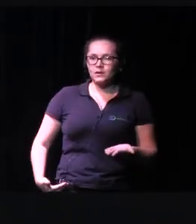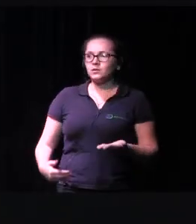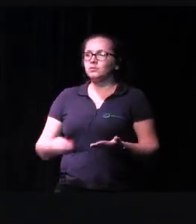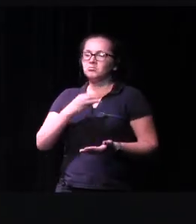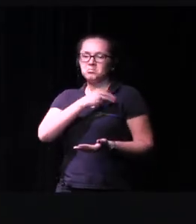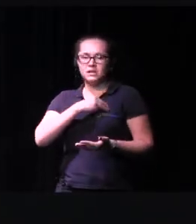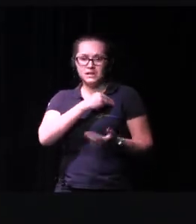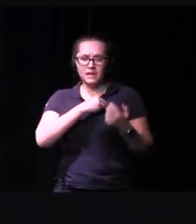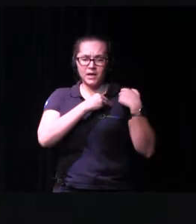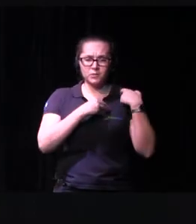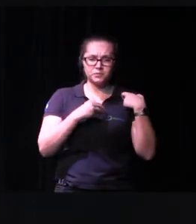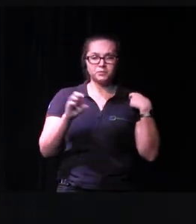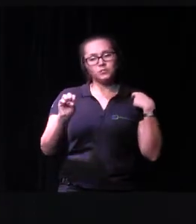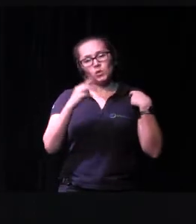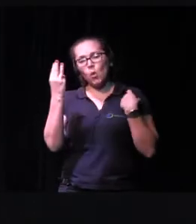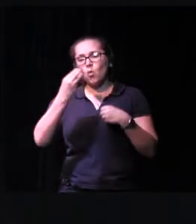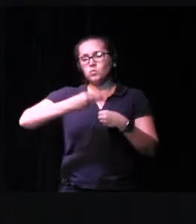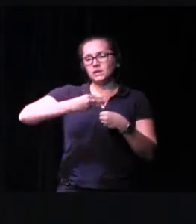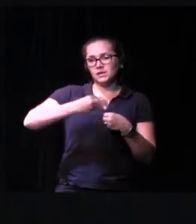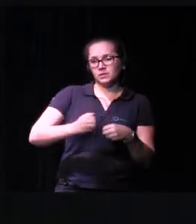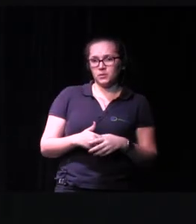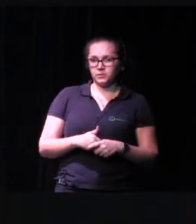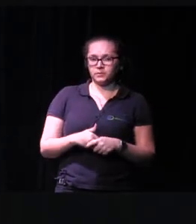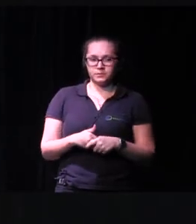ministério ou município.